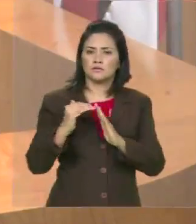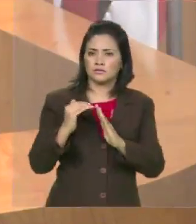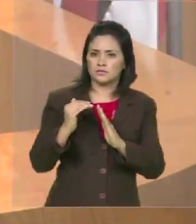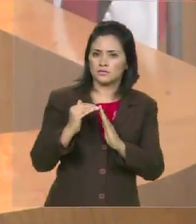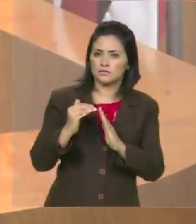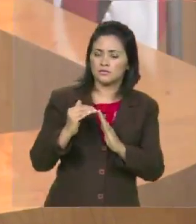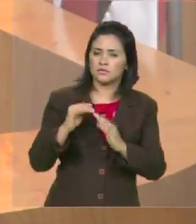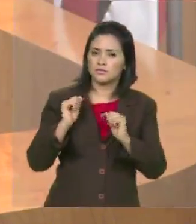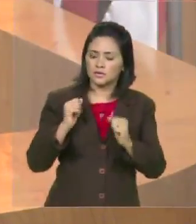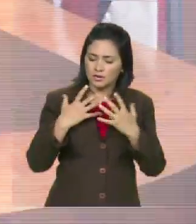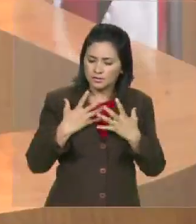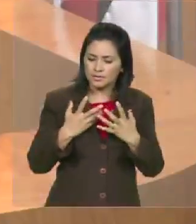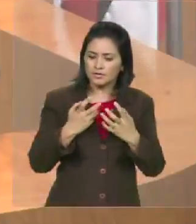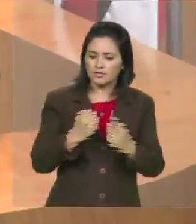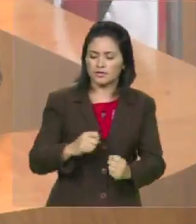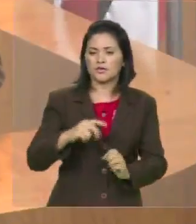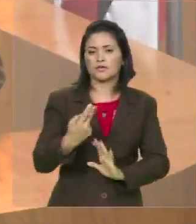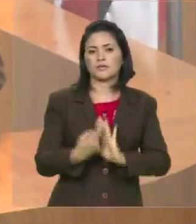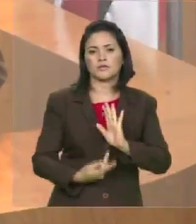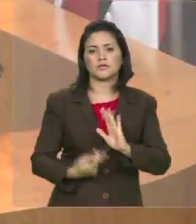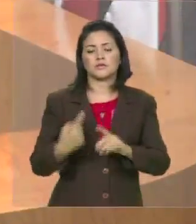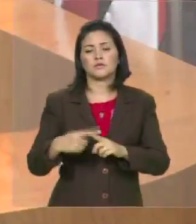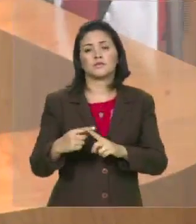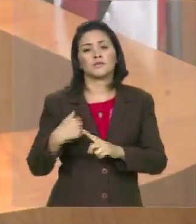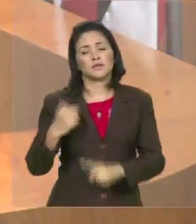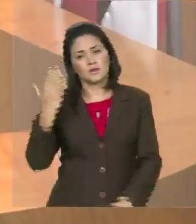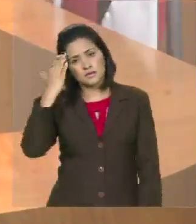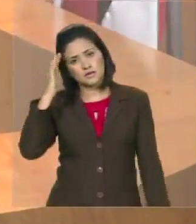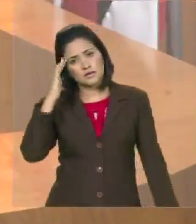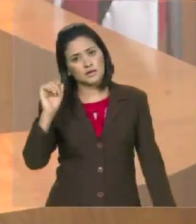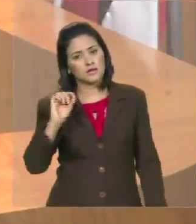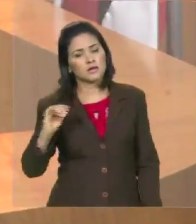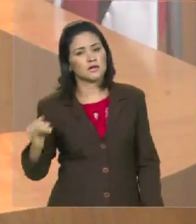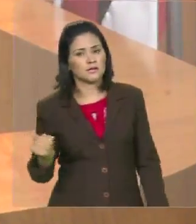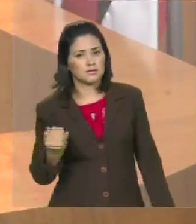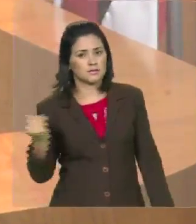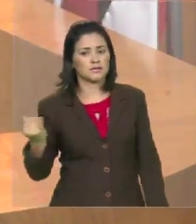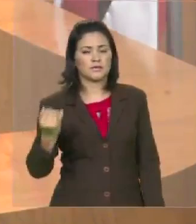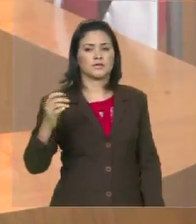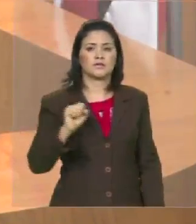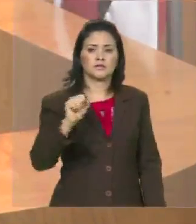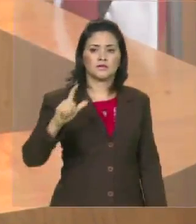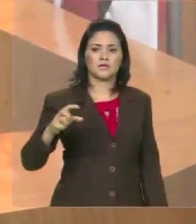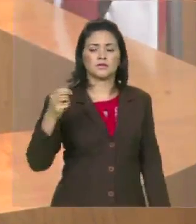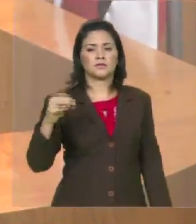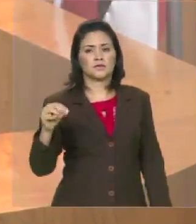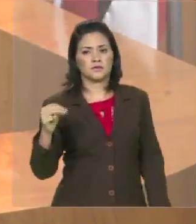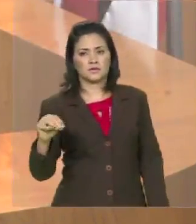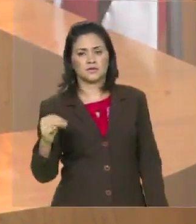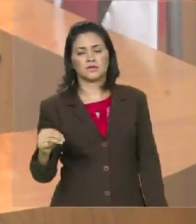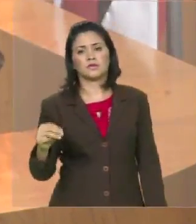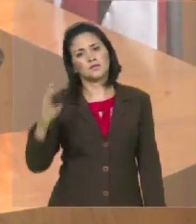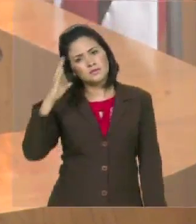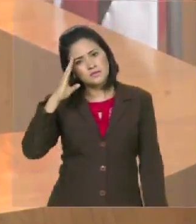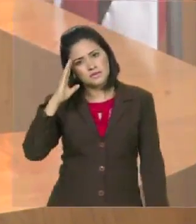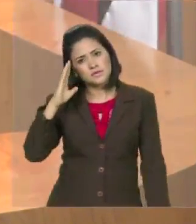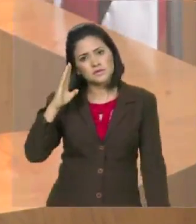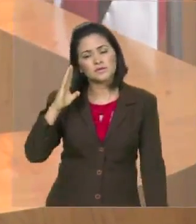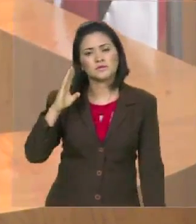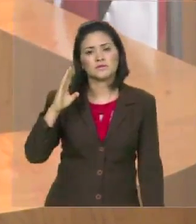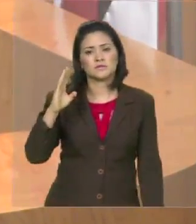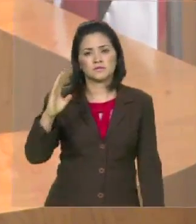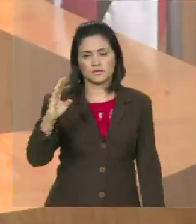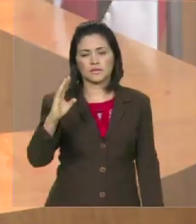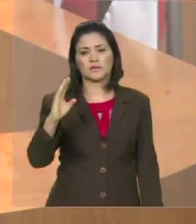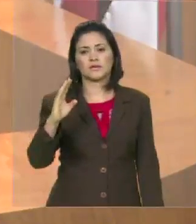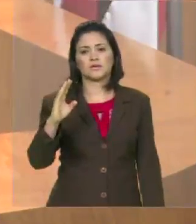é fundamental para São Luís e para o Maranhão instalarmos aqui a Zona Franca, e em especial estender para a Zona